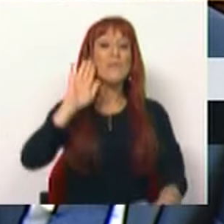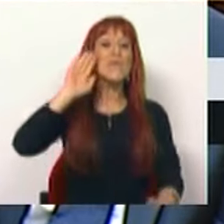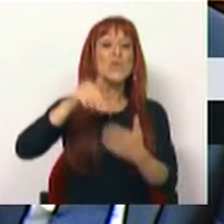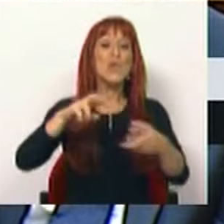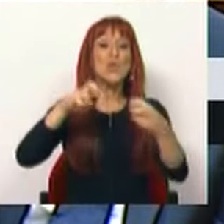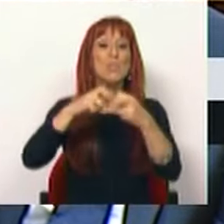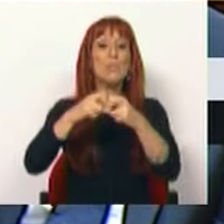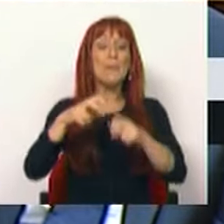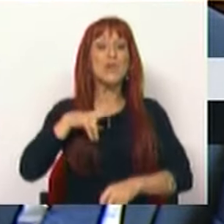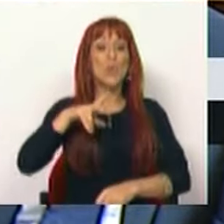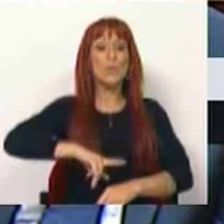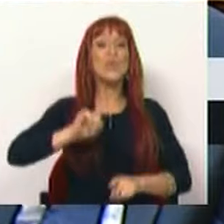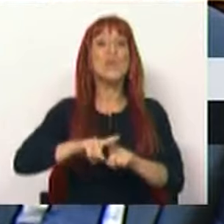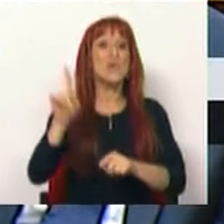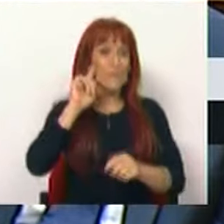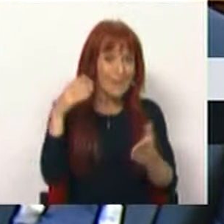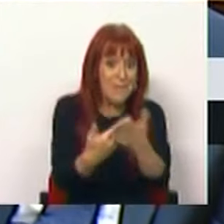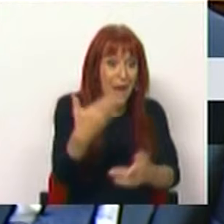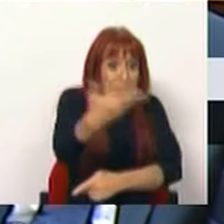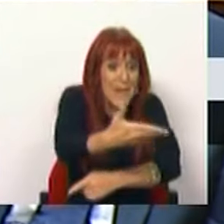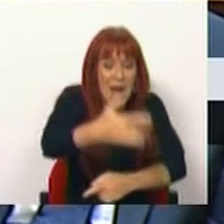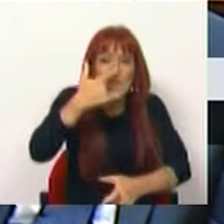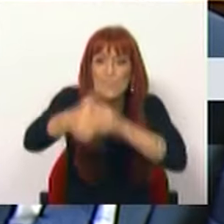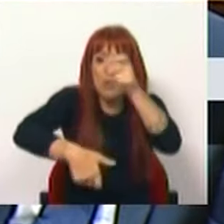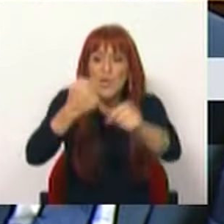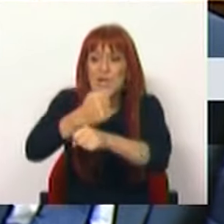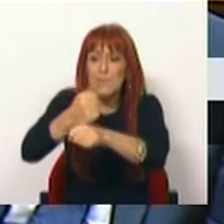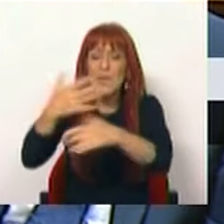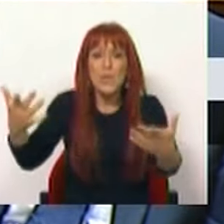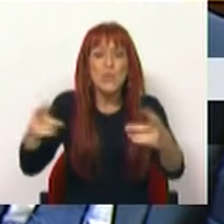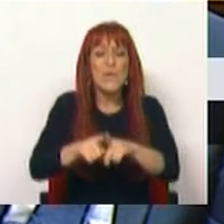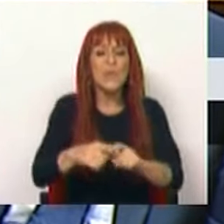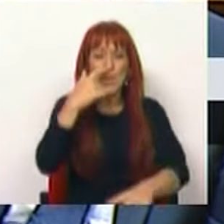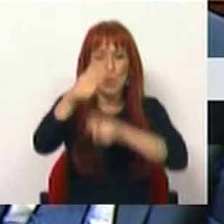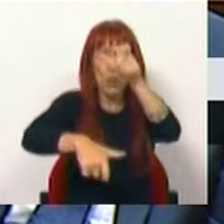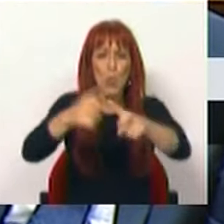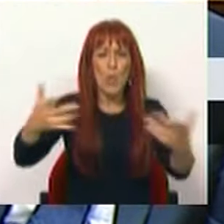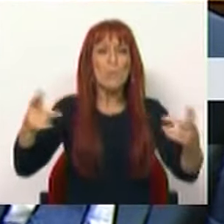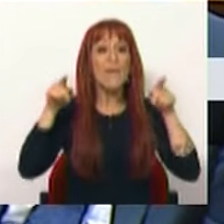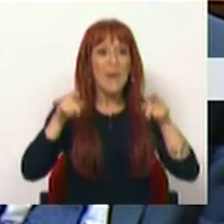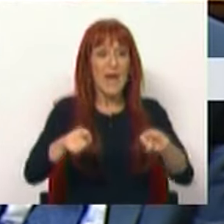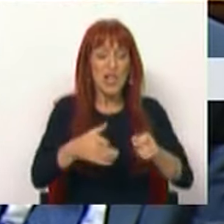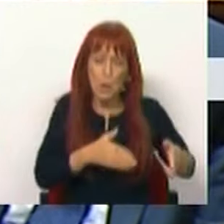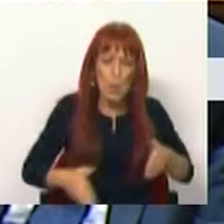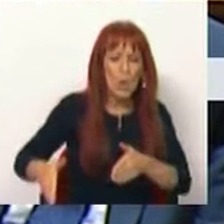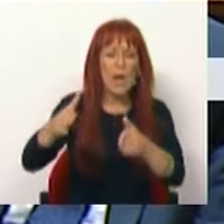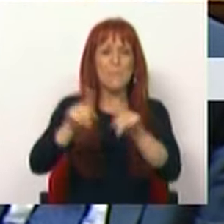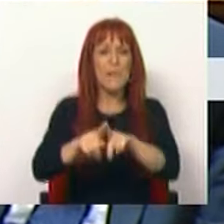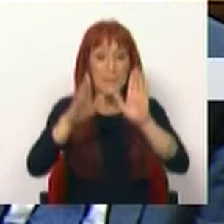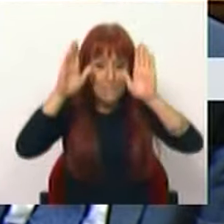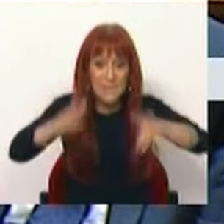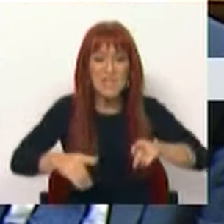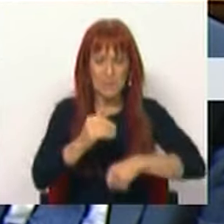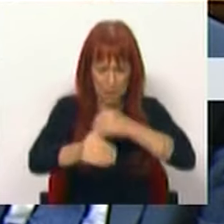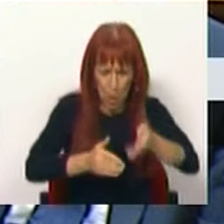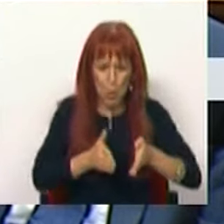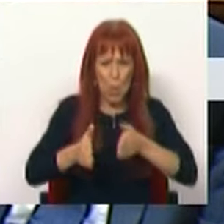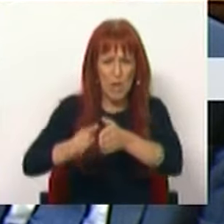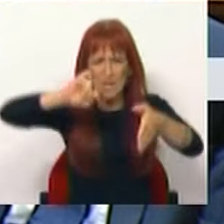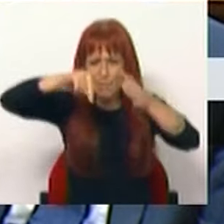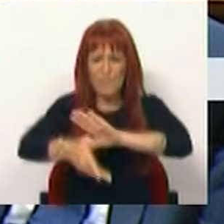dos problemas nacionais está na valorização dos direitos dos trabalhadores e do povo e que esse é o caminho que tem que ser prosseguido